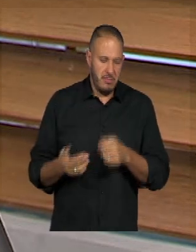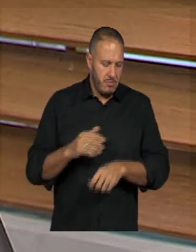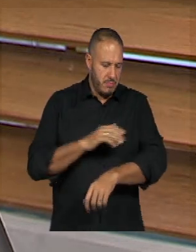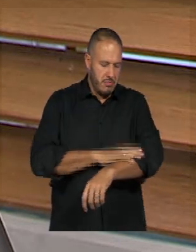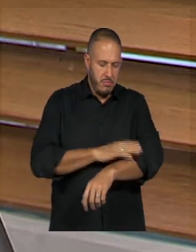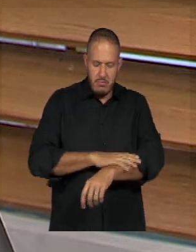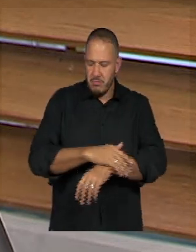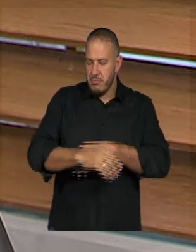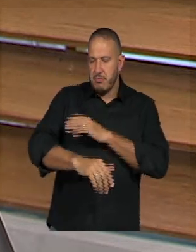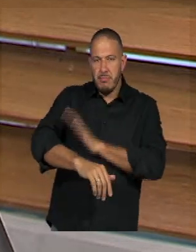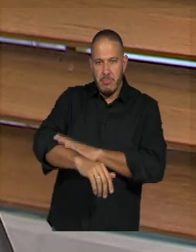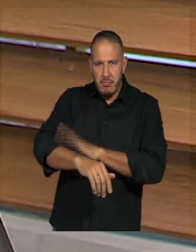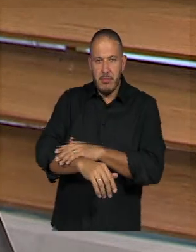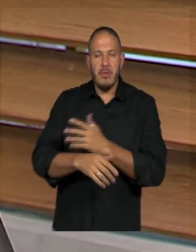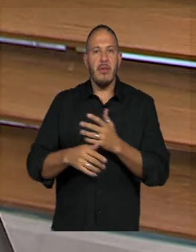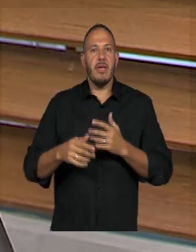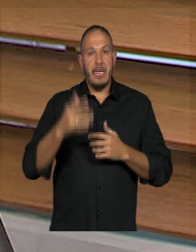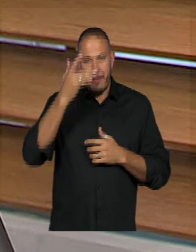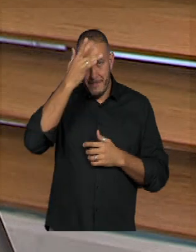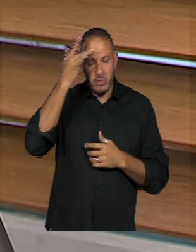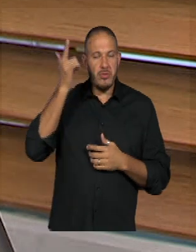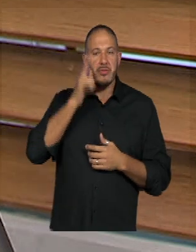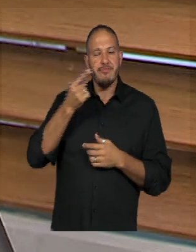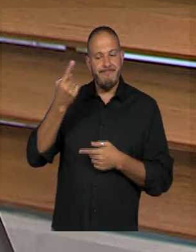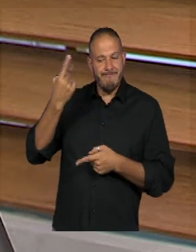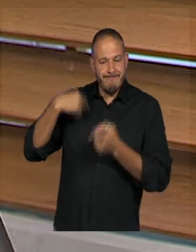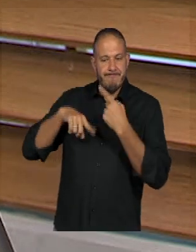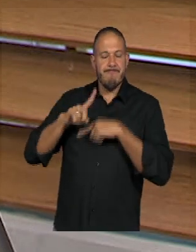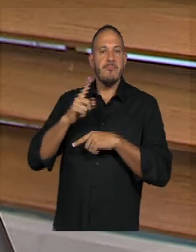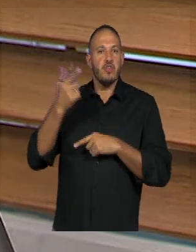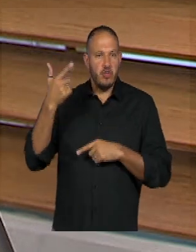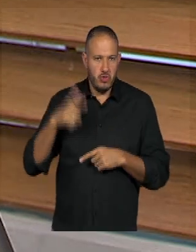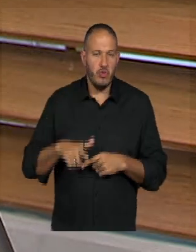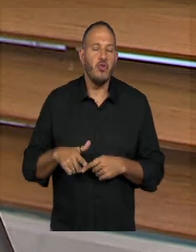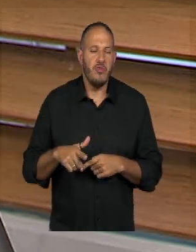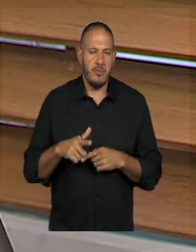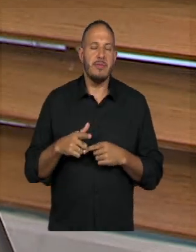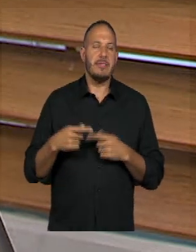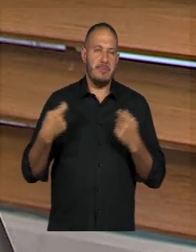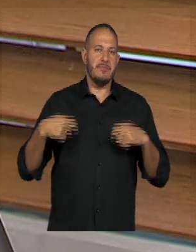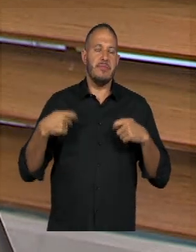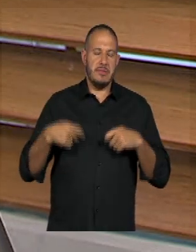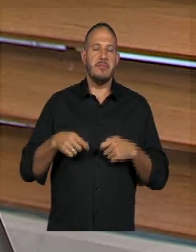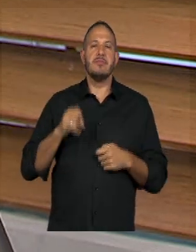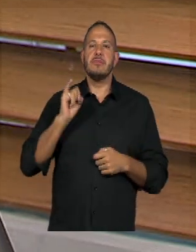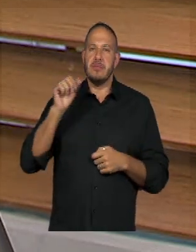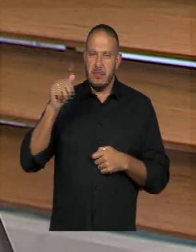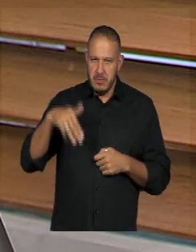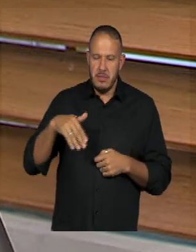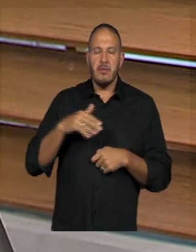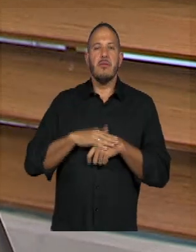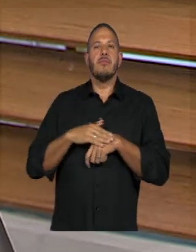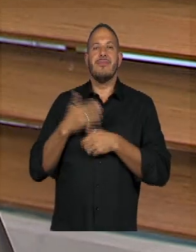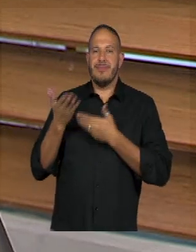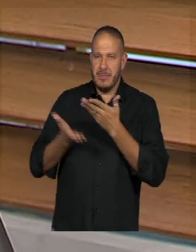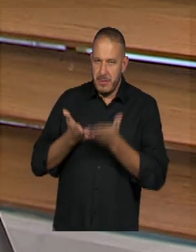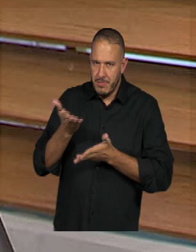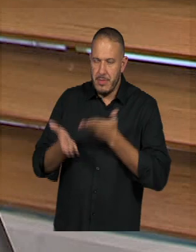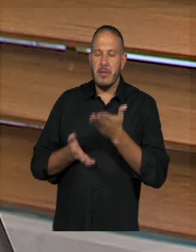né? E ela tem que se reabilitar. Ela passa, sim, por um tratamento com